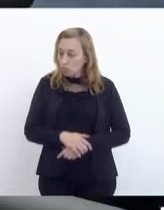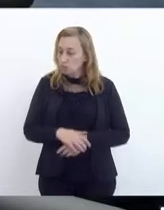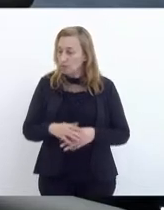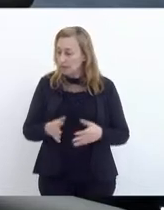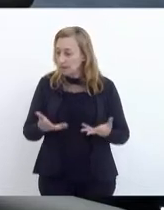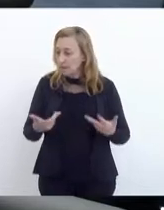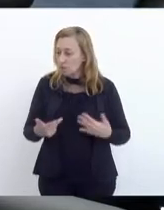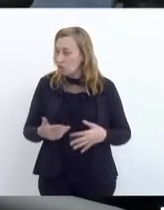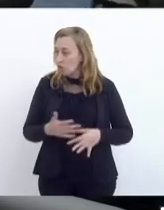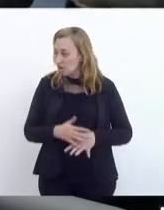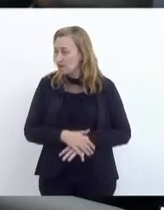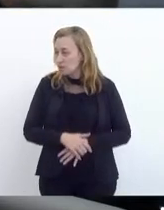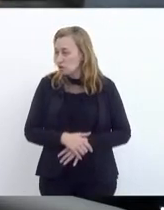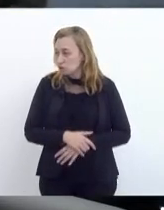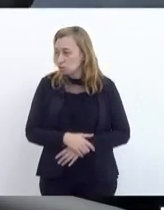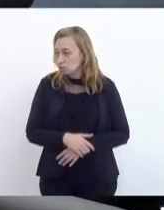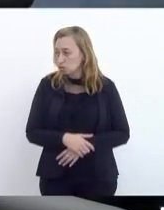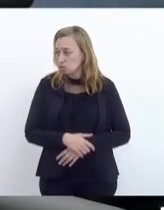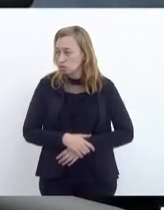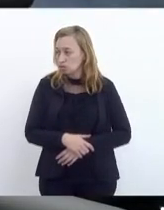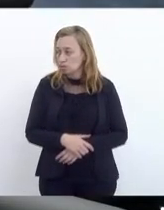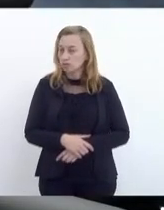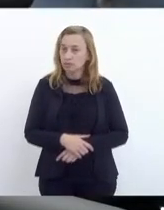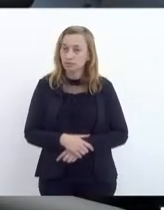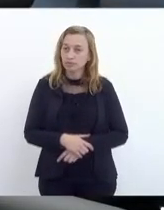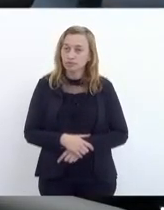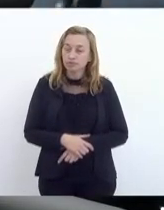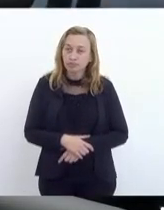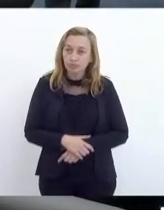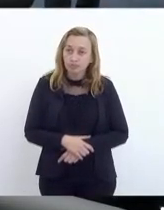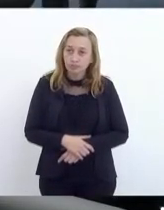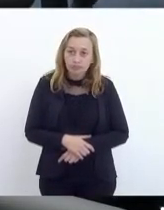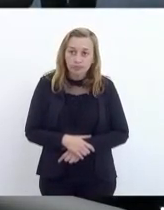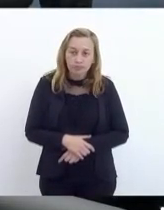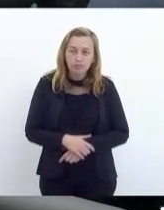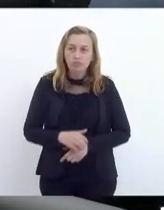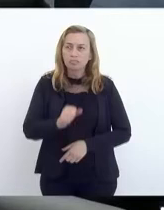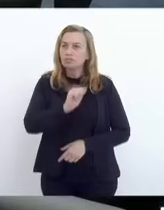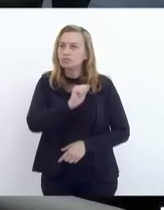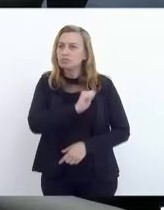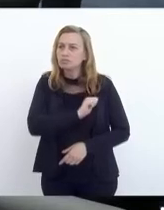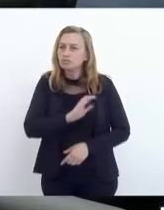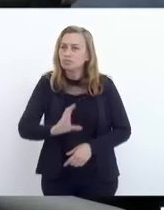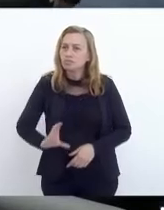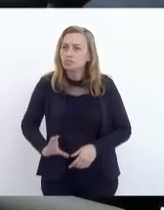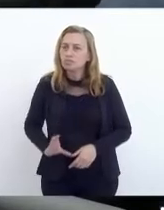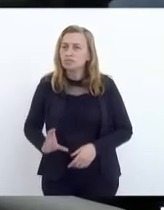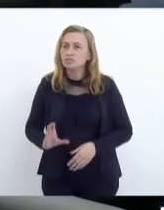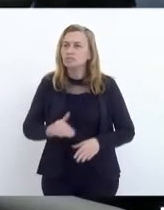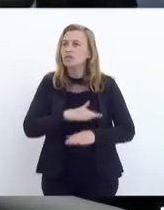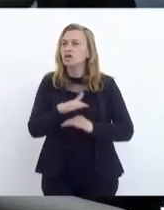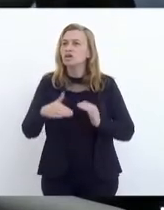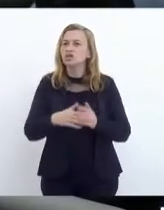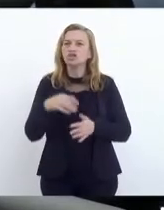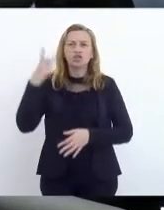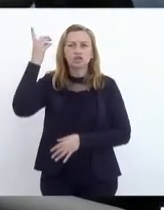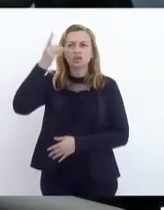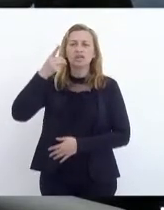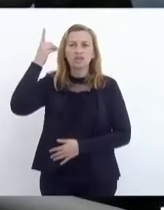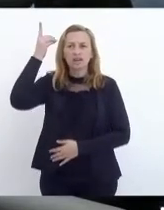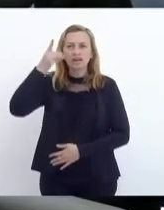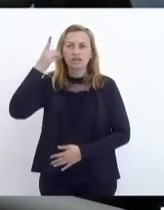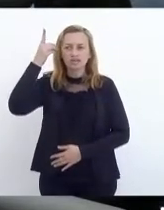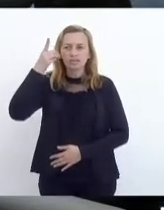Senhor presidente, os trabalhos desta sessão, nobre deputado André Siciliano, senhoras deputadas presentes,